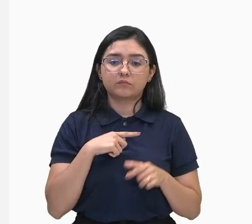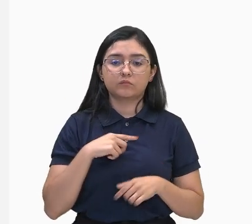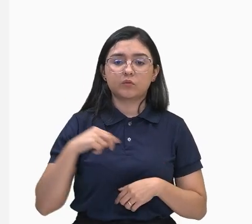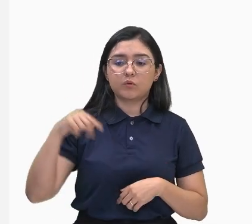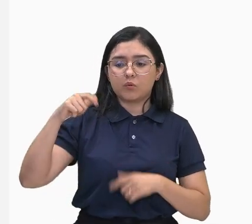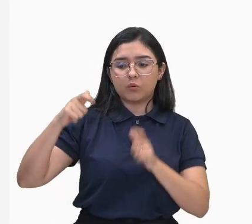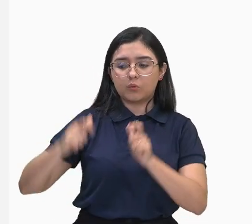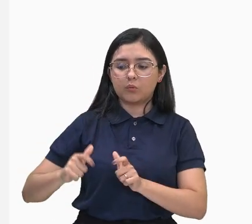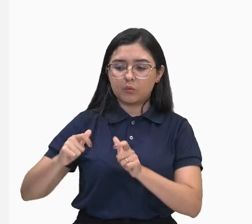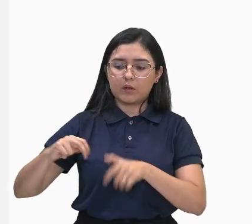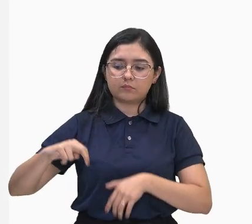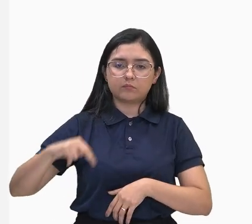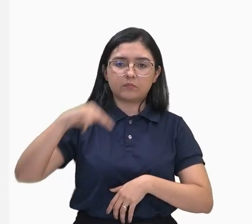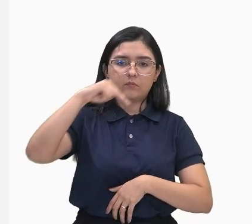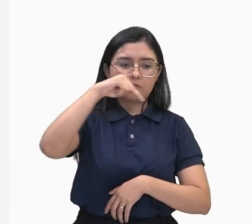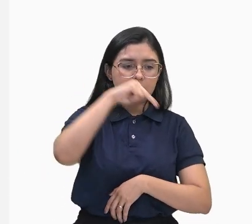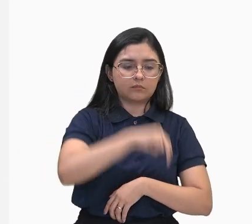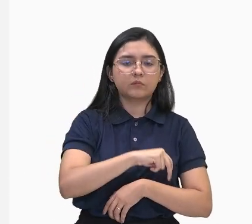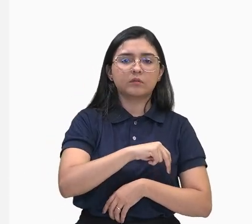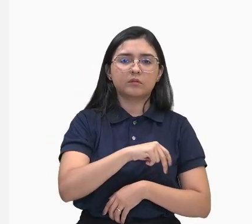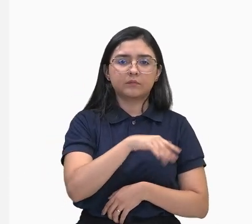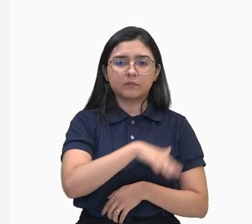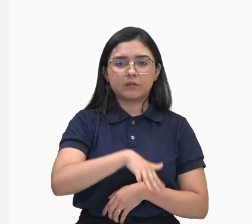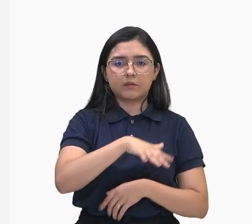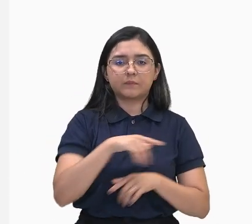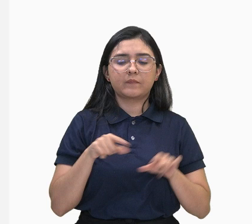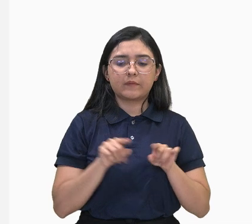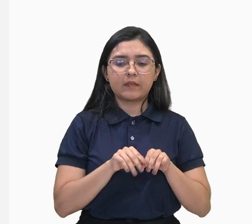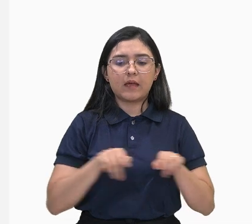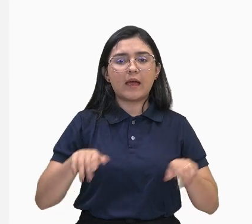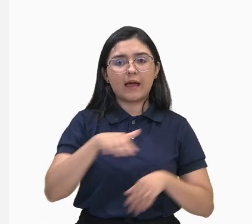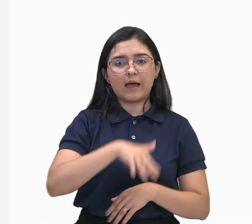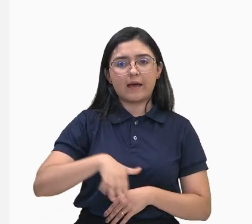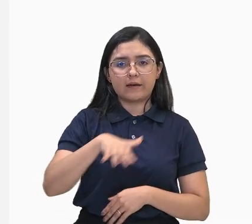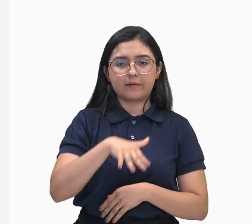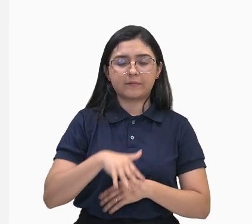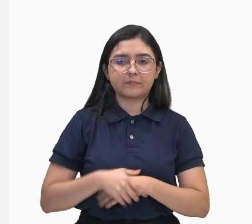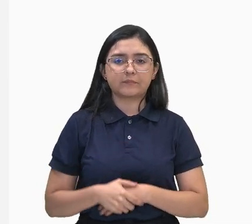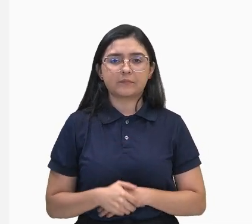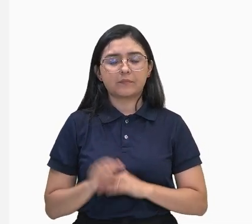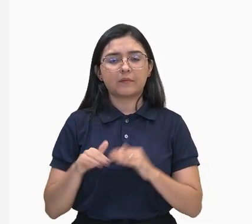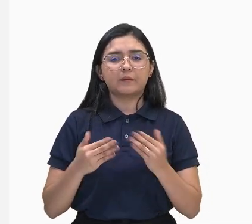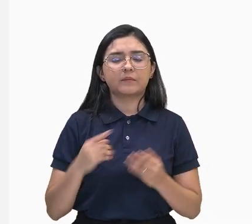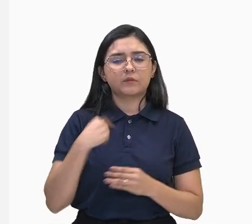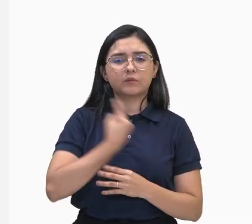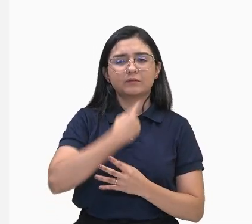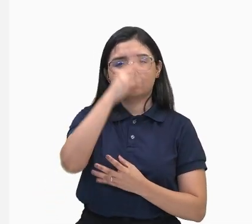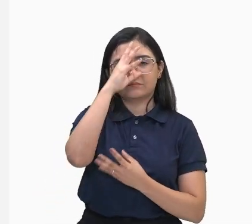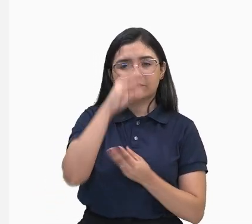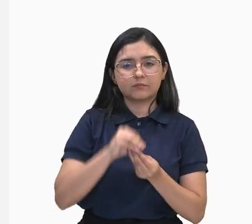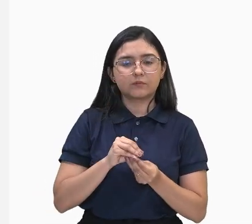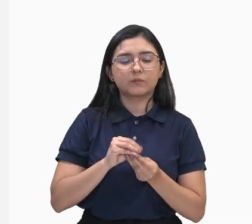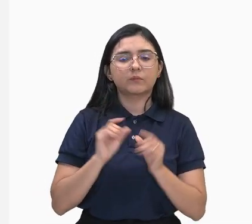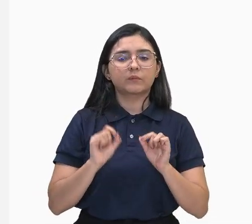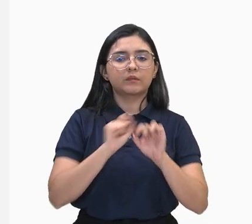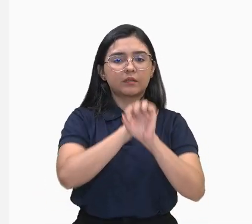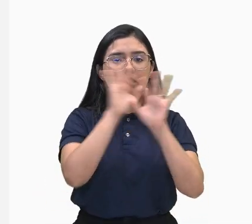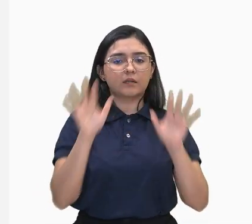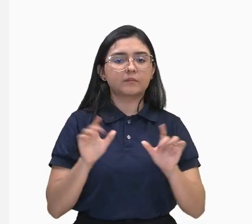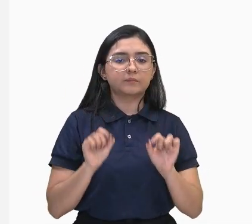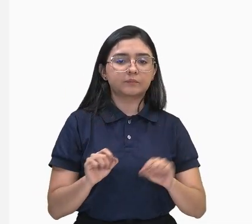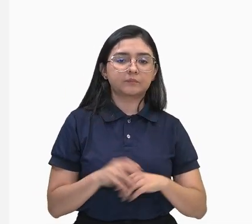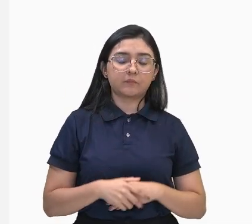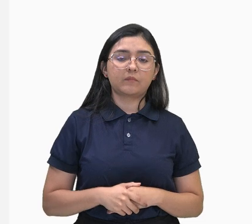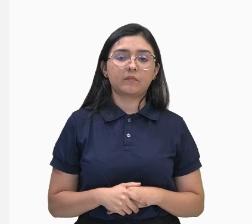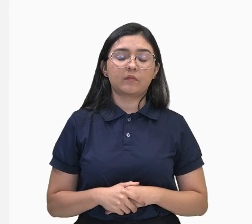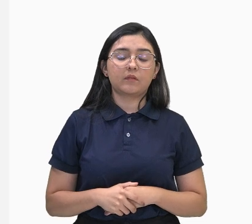salto e a menor área de contato do atleta. Para que a gente entenda, se